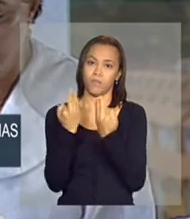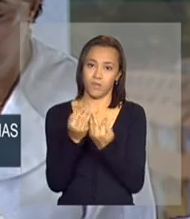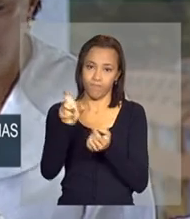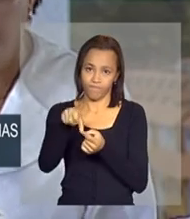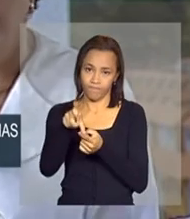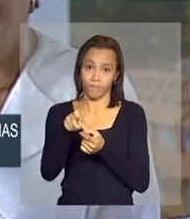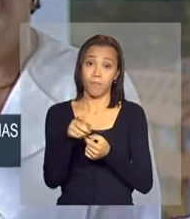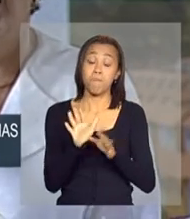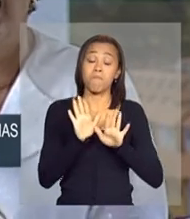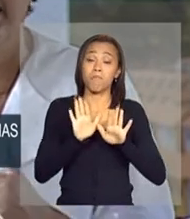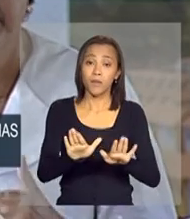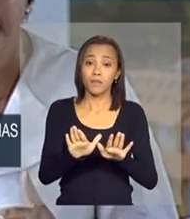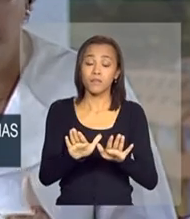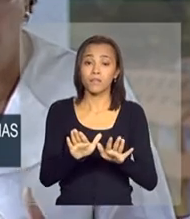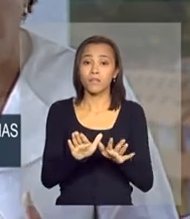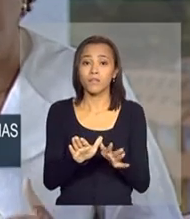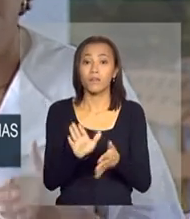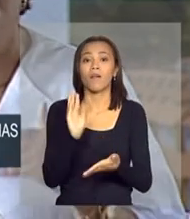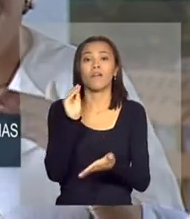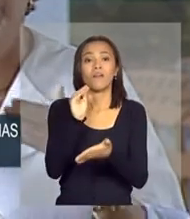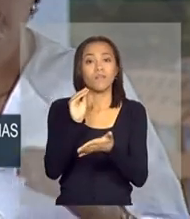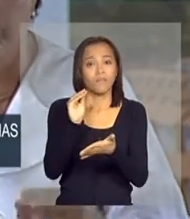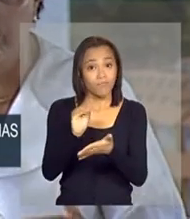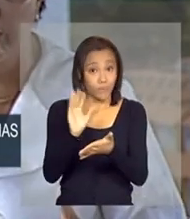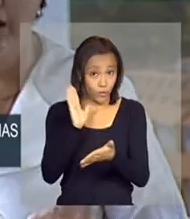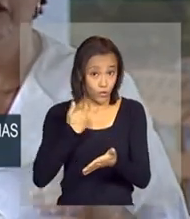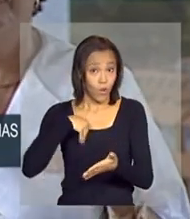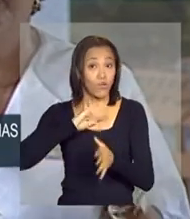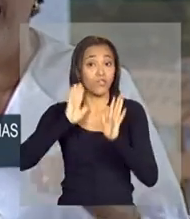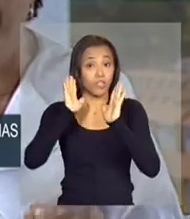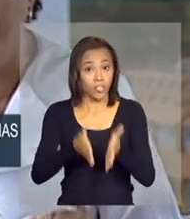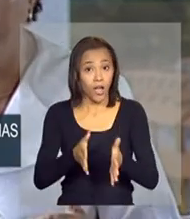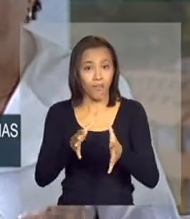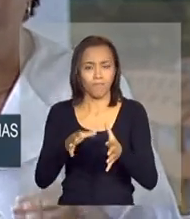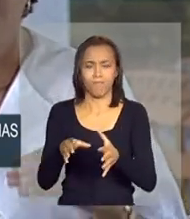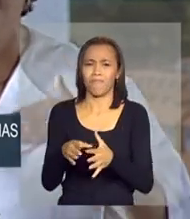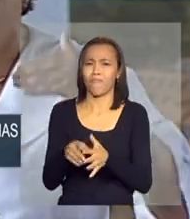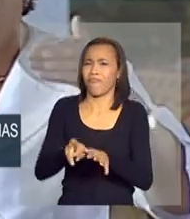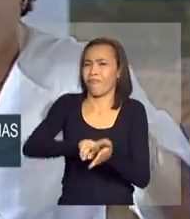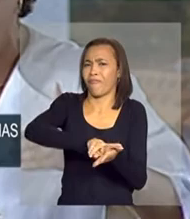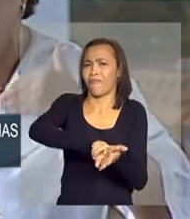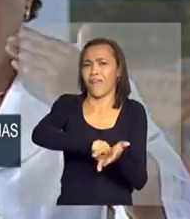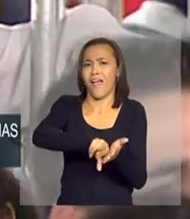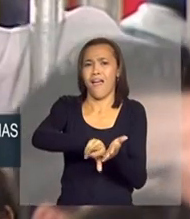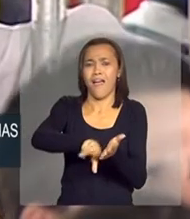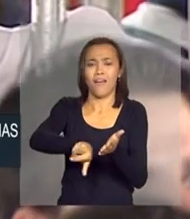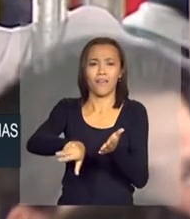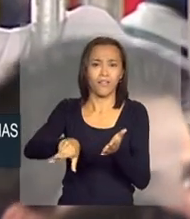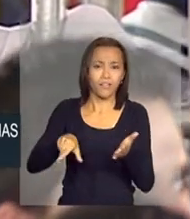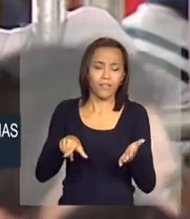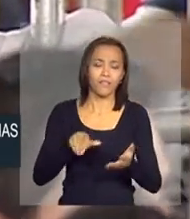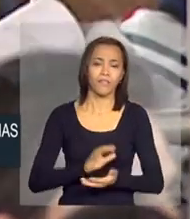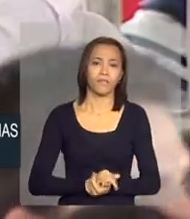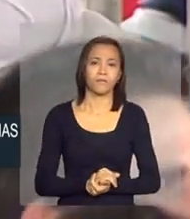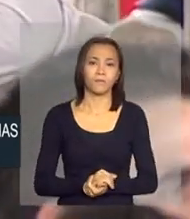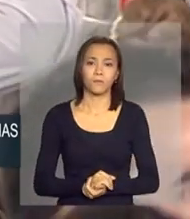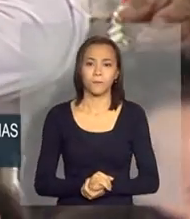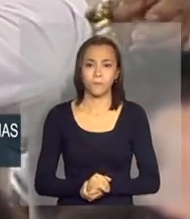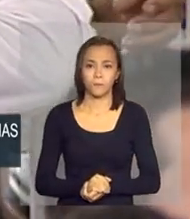e ainda nós já tiramos Várias Vários conjuntos